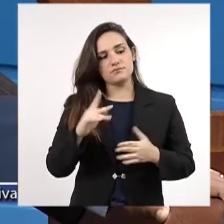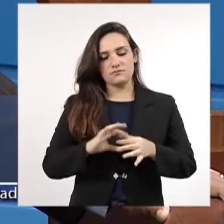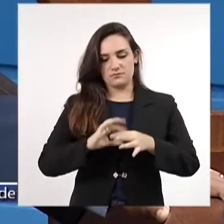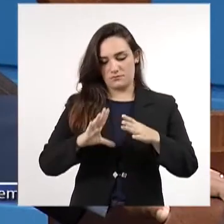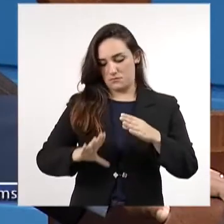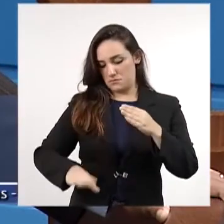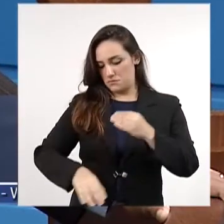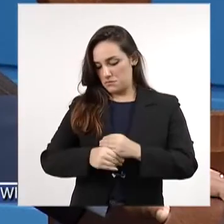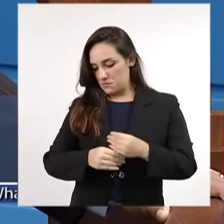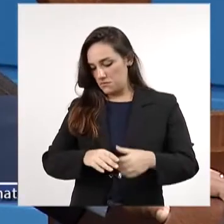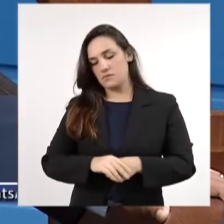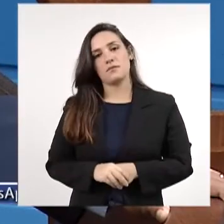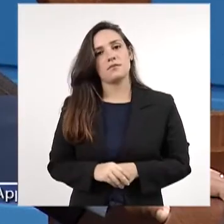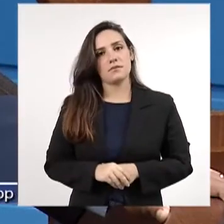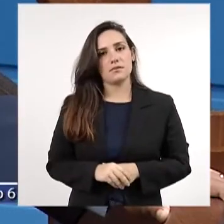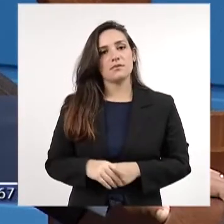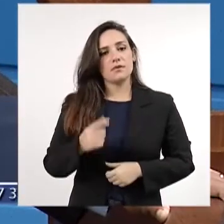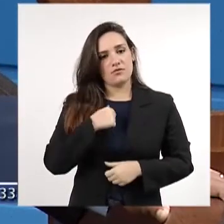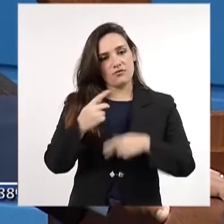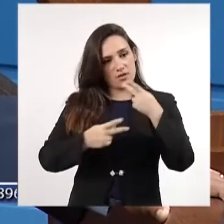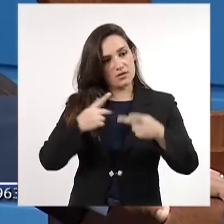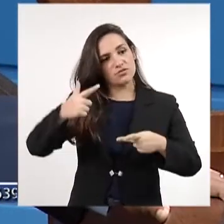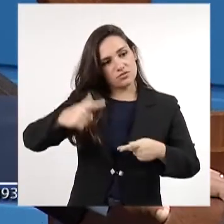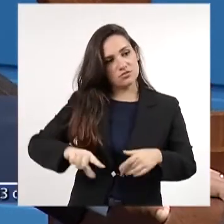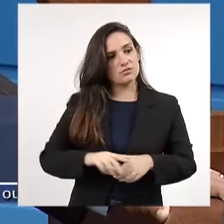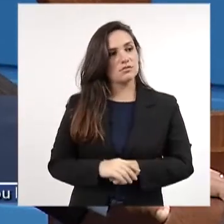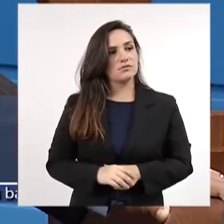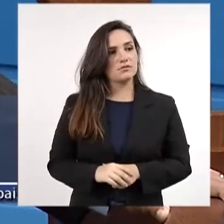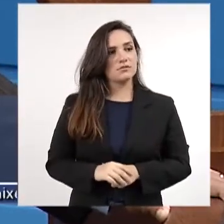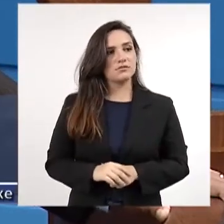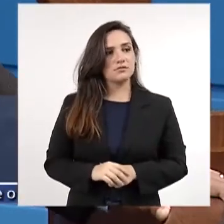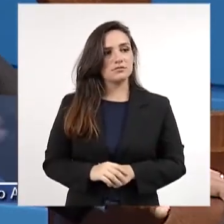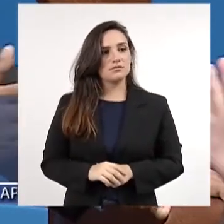Coronel Davi, e vou reafirmar na tribuna dessa casa.